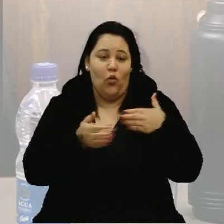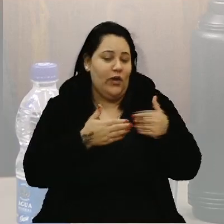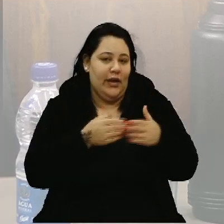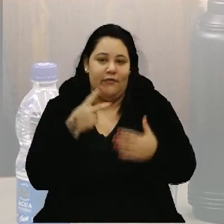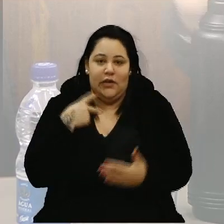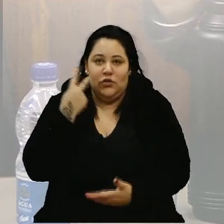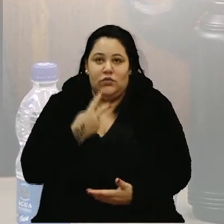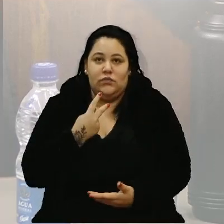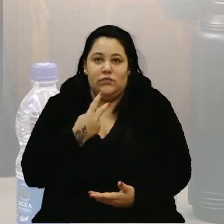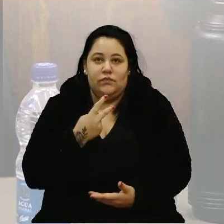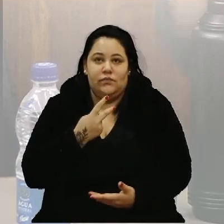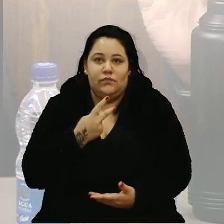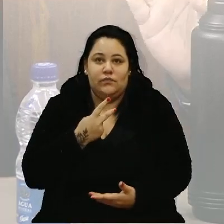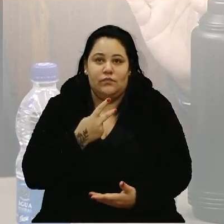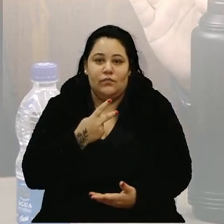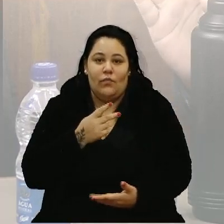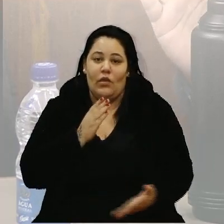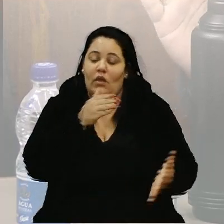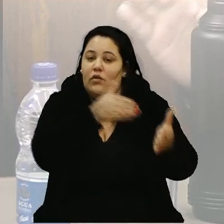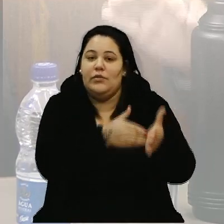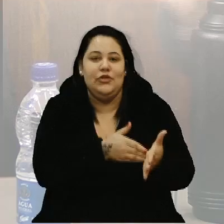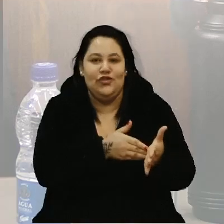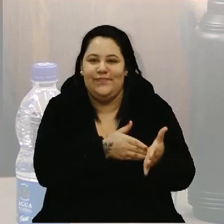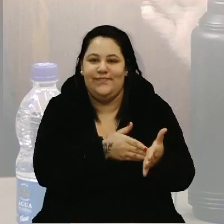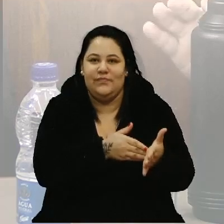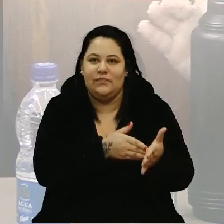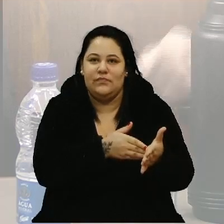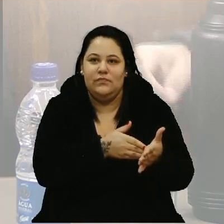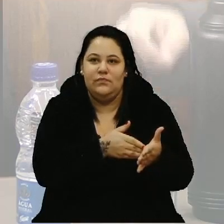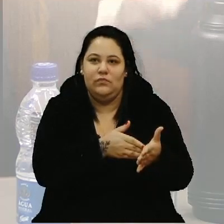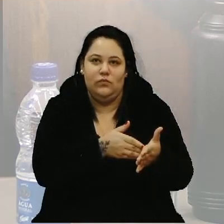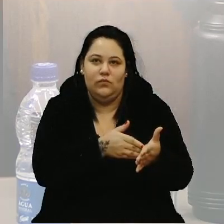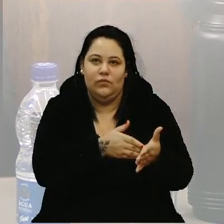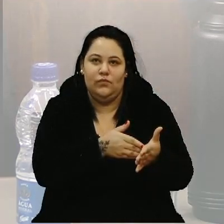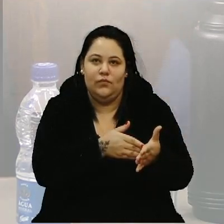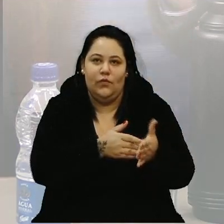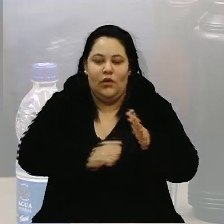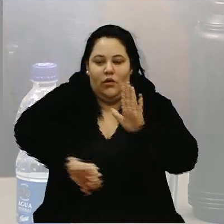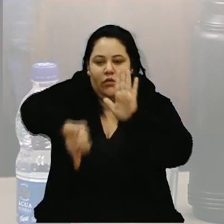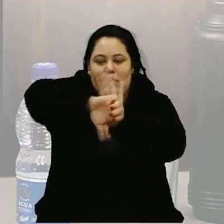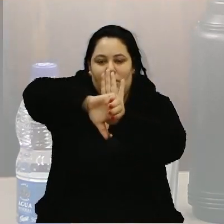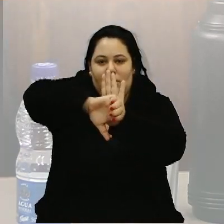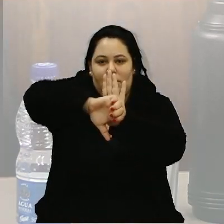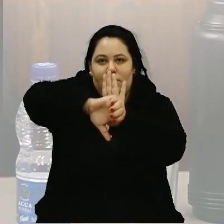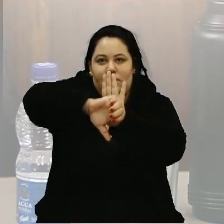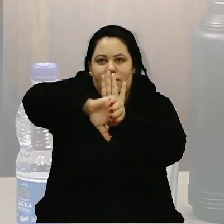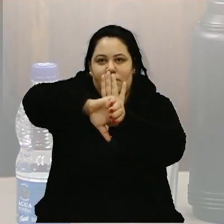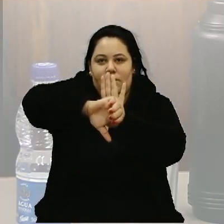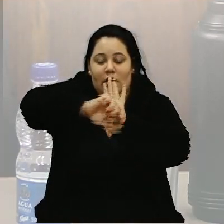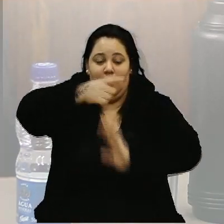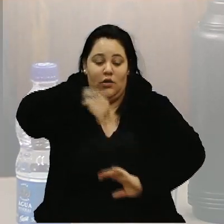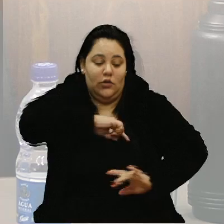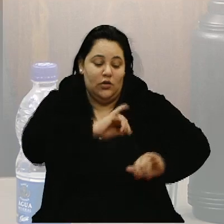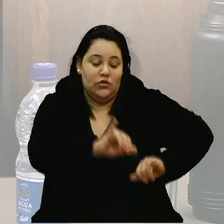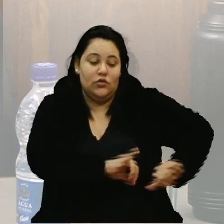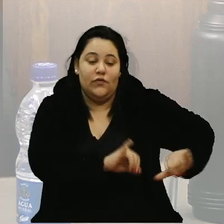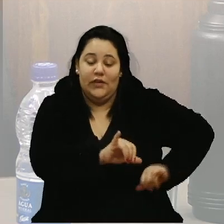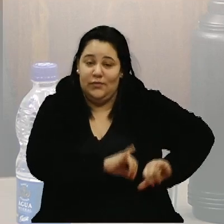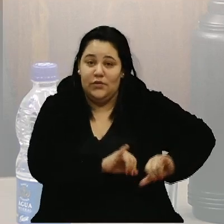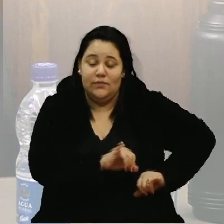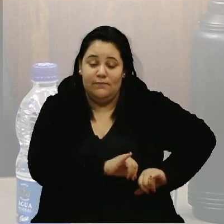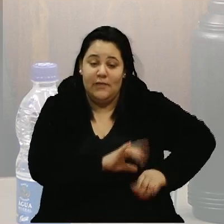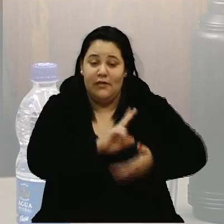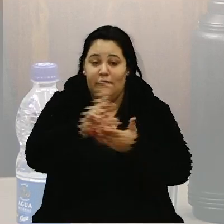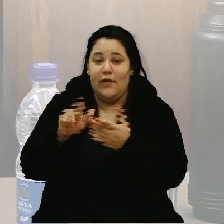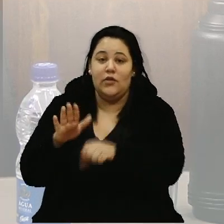Enfim, então é isso. O limite, vereadora Marisol, é o crime. E se fosse essa casa... E nós sofremos nessa legislatura em vários momentos.